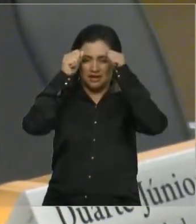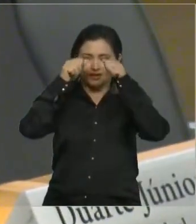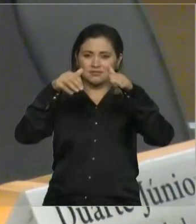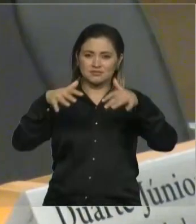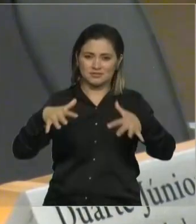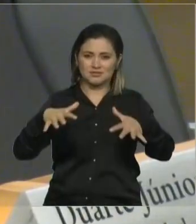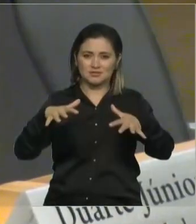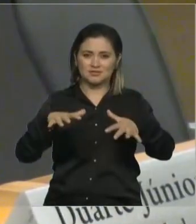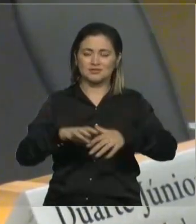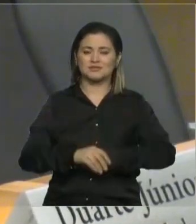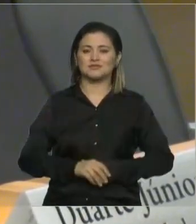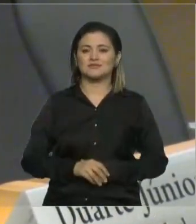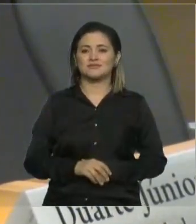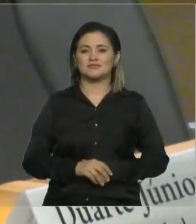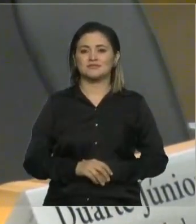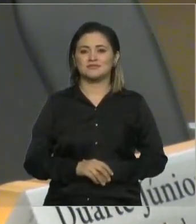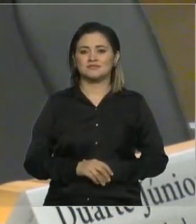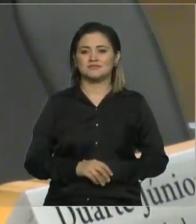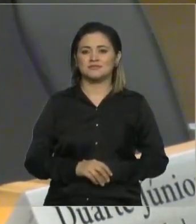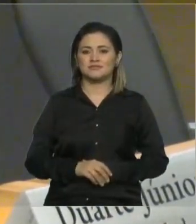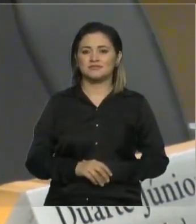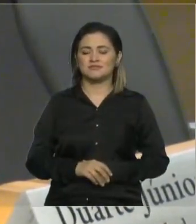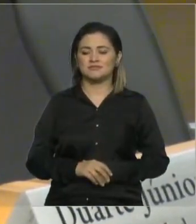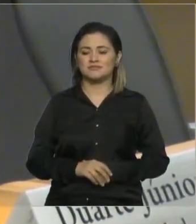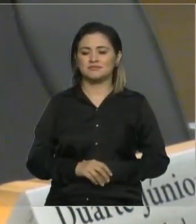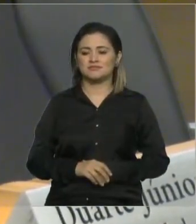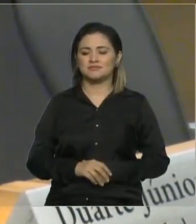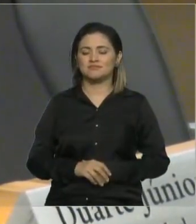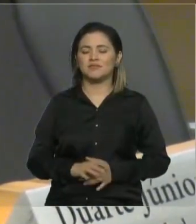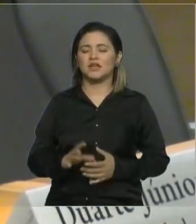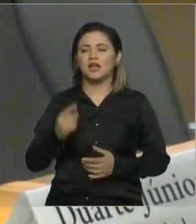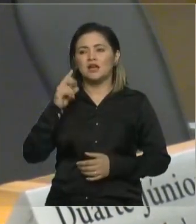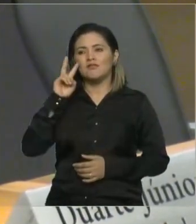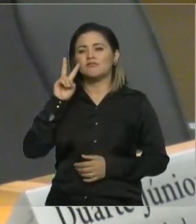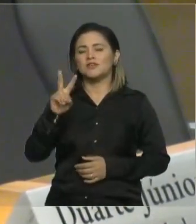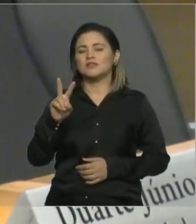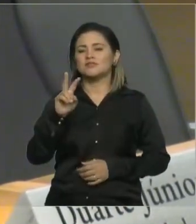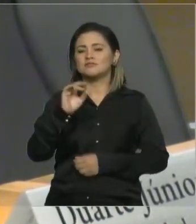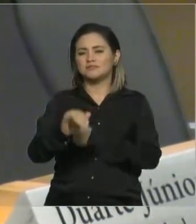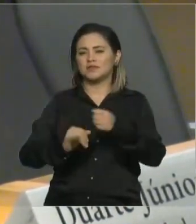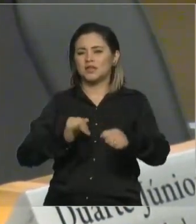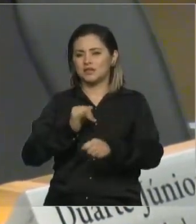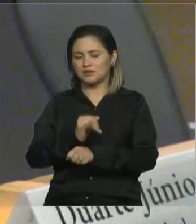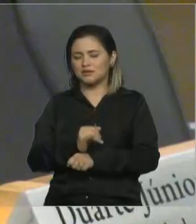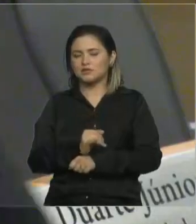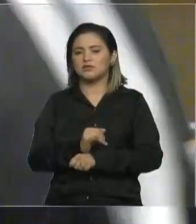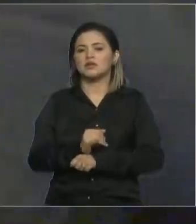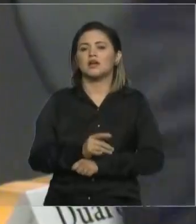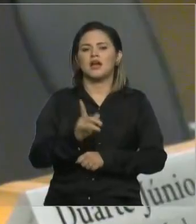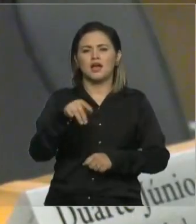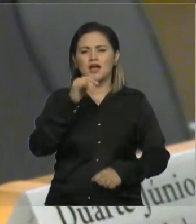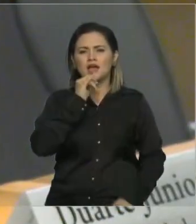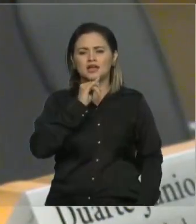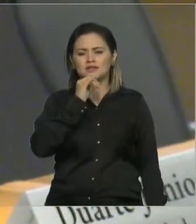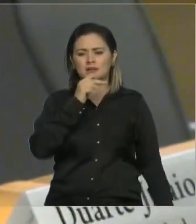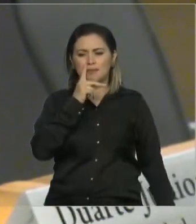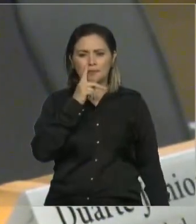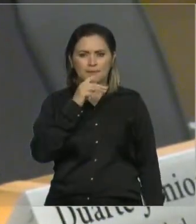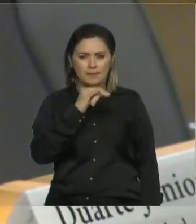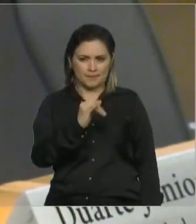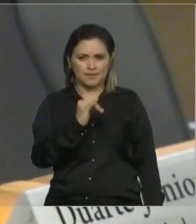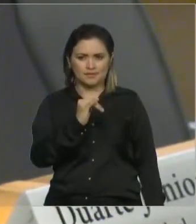redes sociais e vejo como ele também é um exemplo de pai, que ao invés de renegar, de abandonar o seu